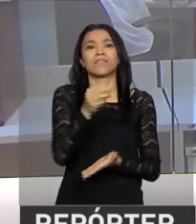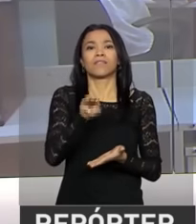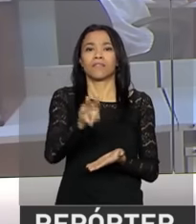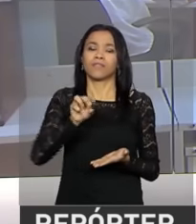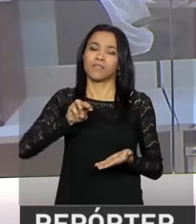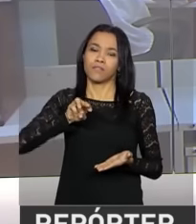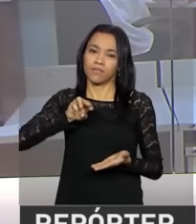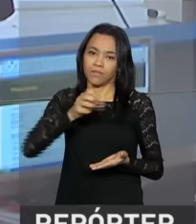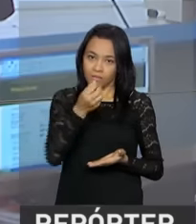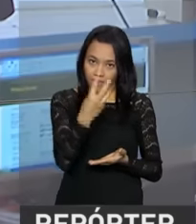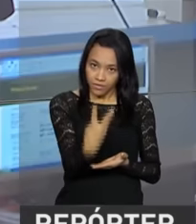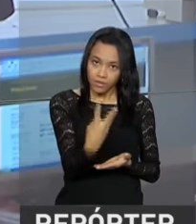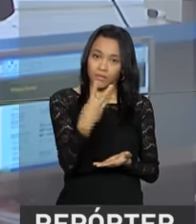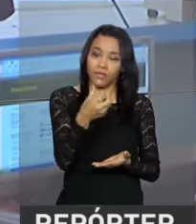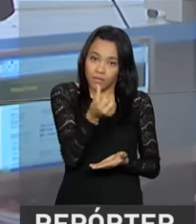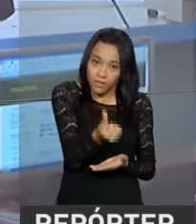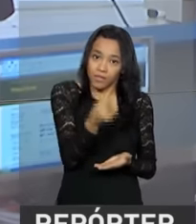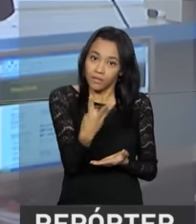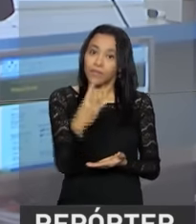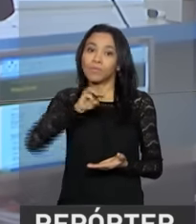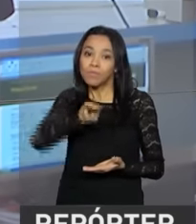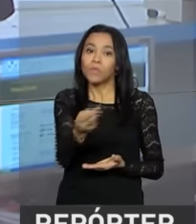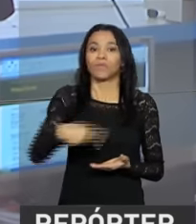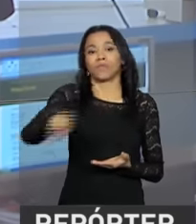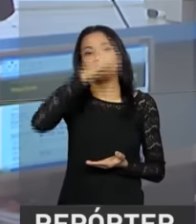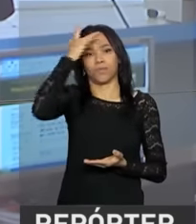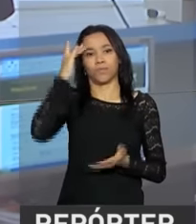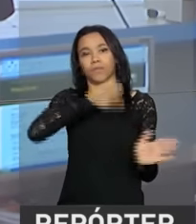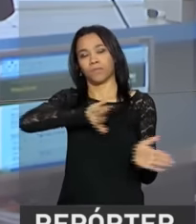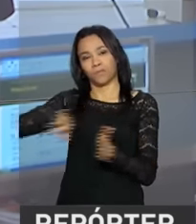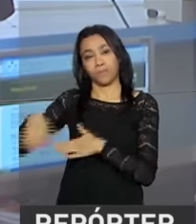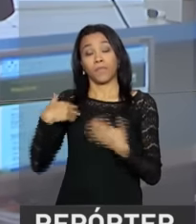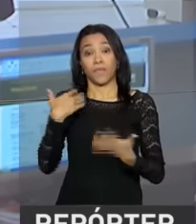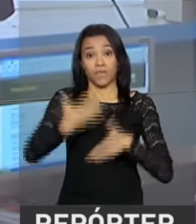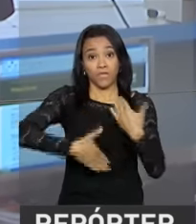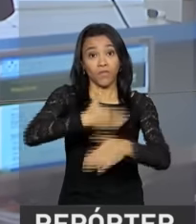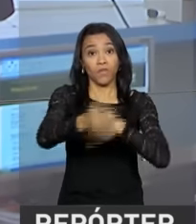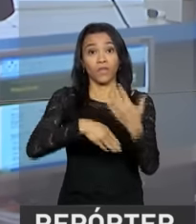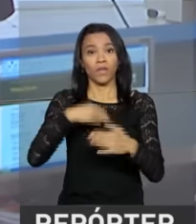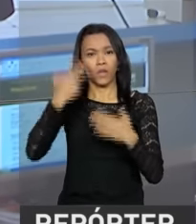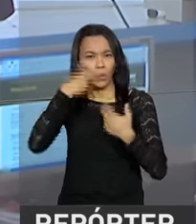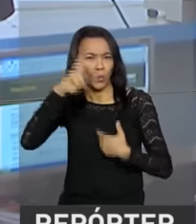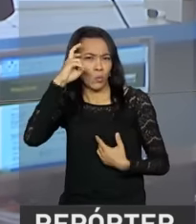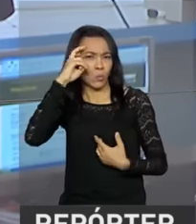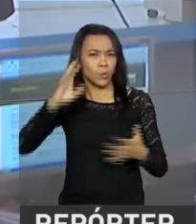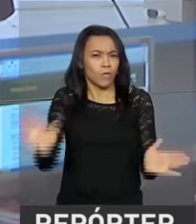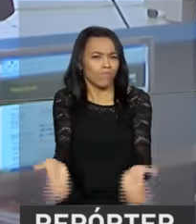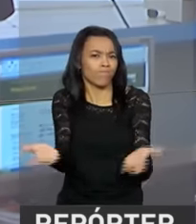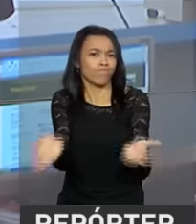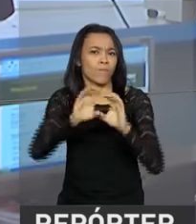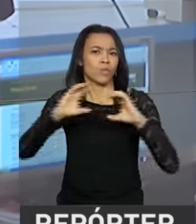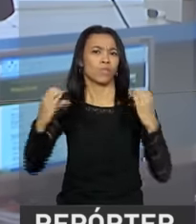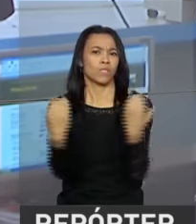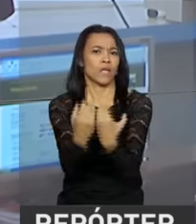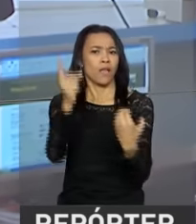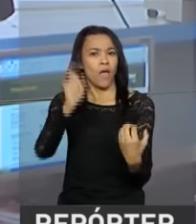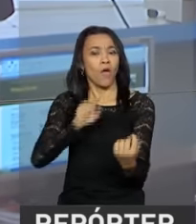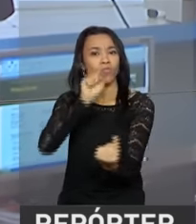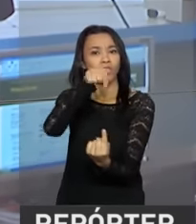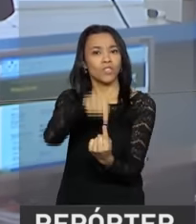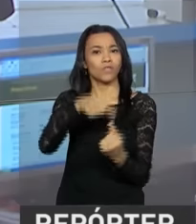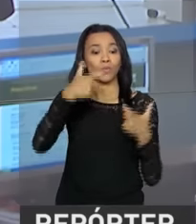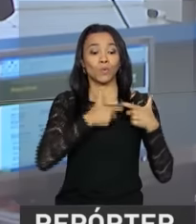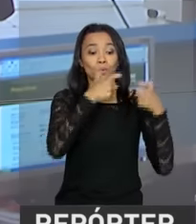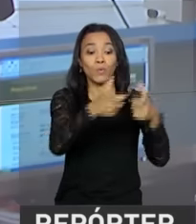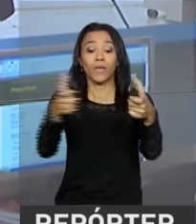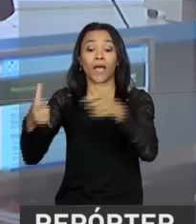de pessoas. Desenvolver atividades culturais nas comunidades. Esse é o objetivo dos pontos de cultura.